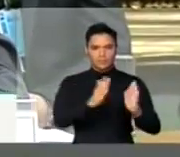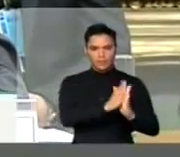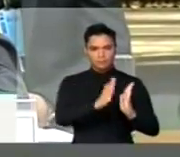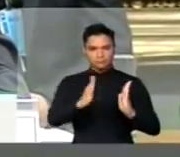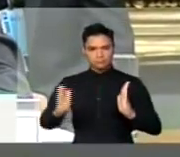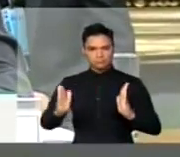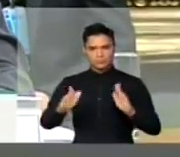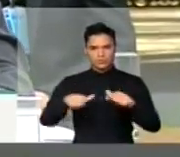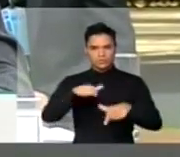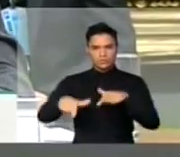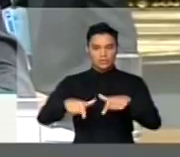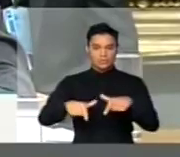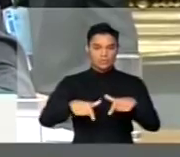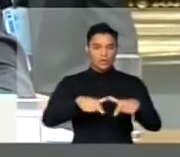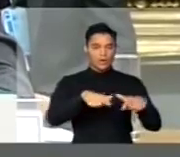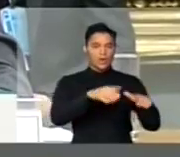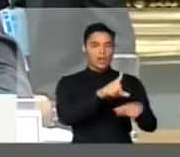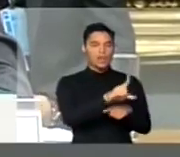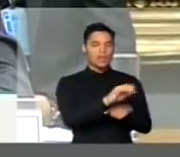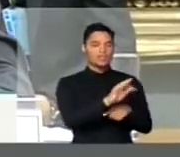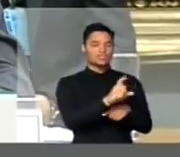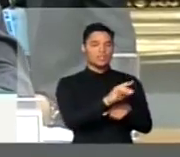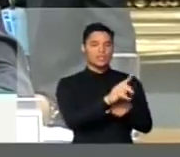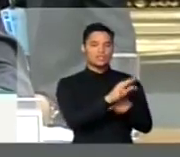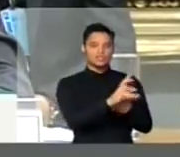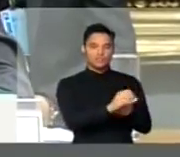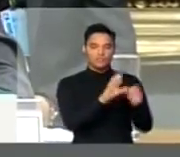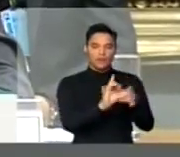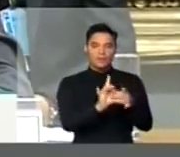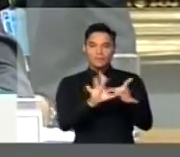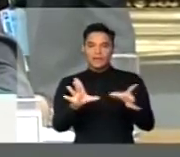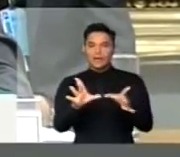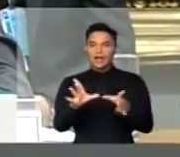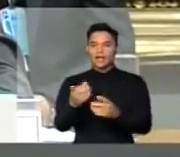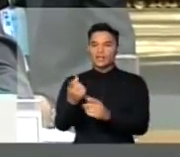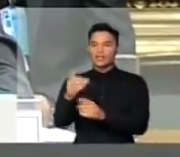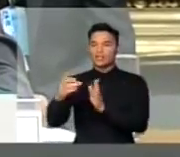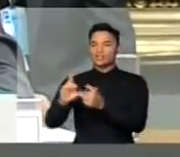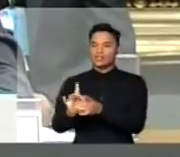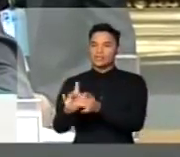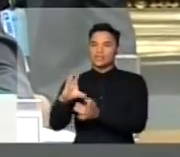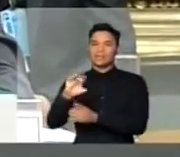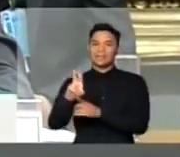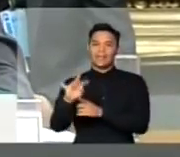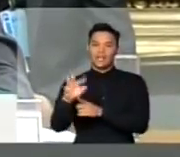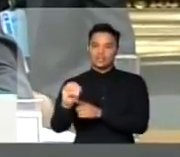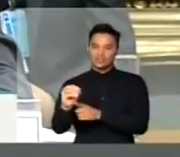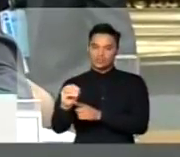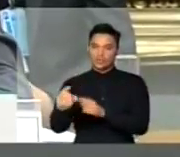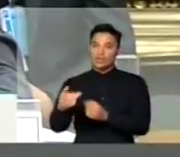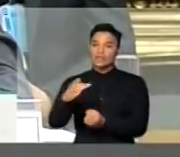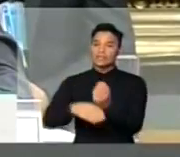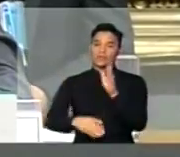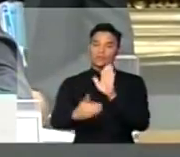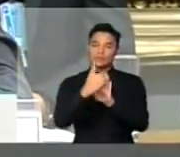do Legislativo para alterar o orçamento por meio de decreto dentro de certos